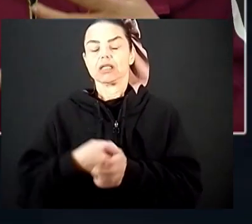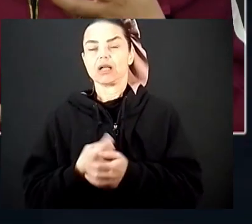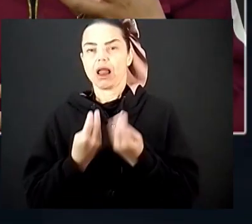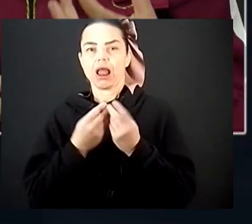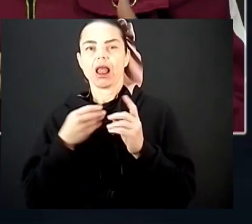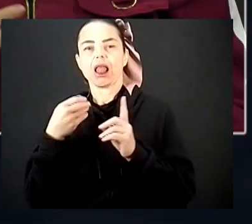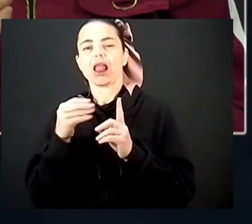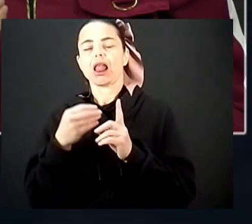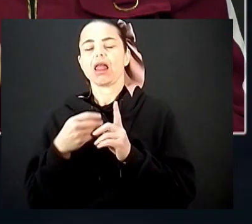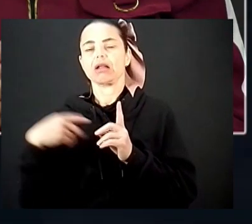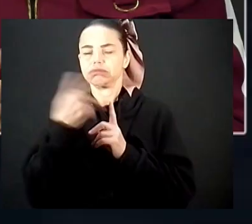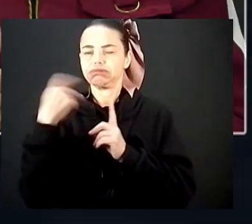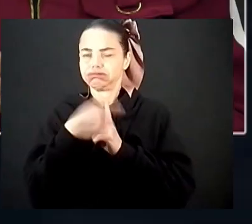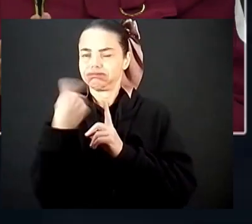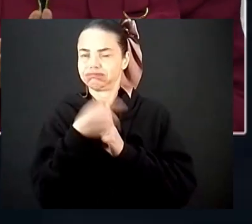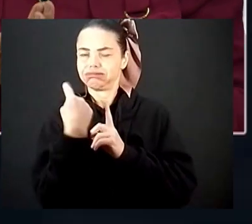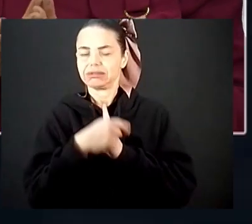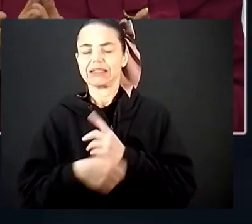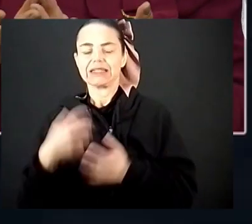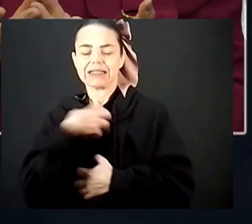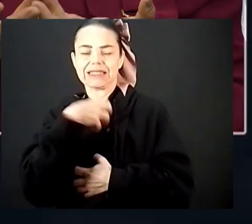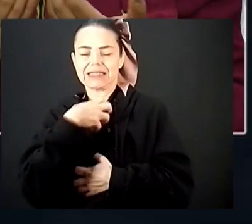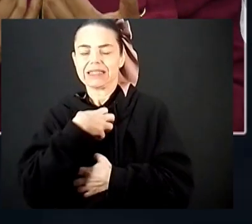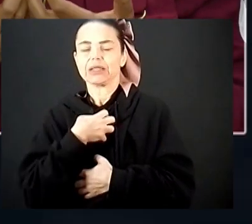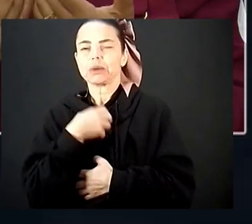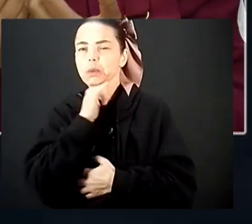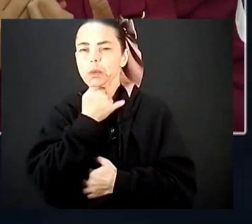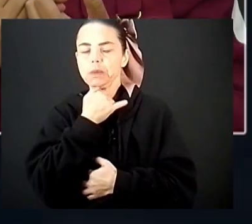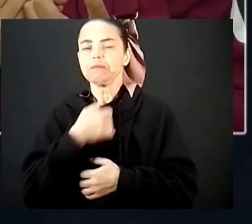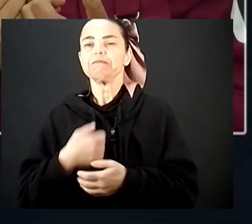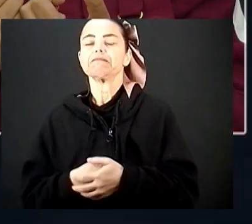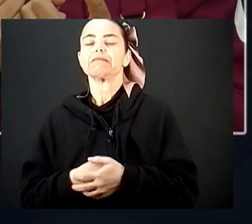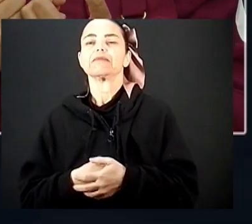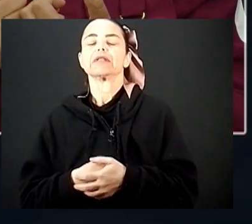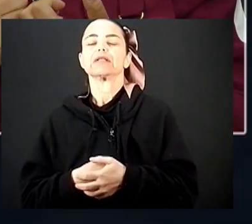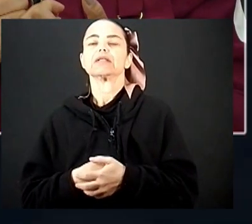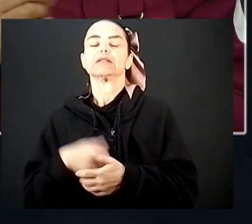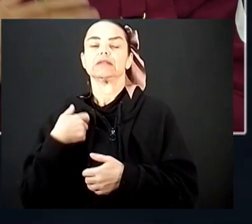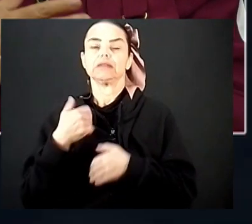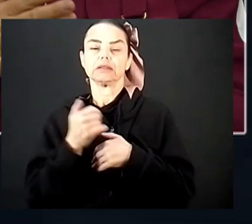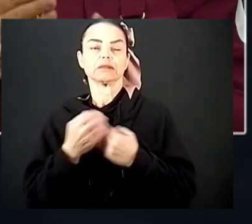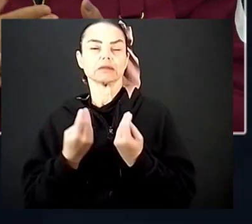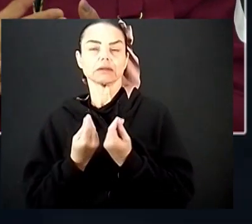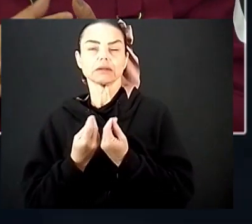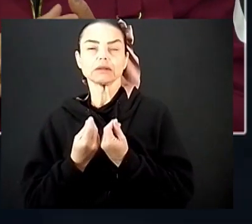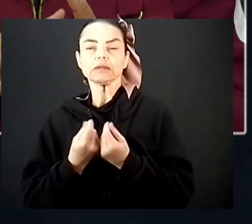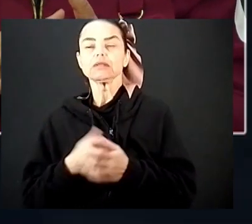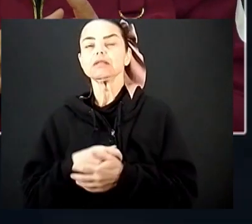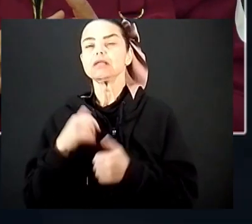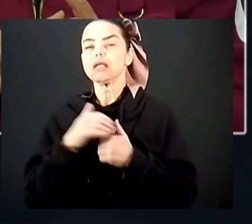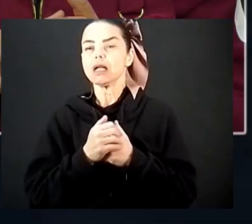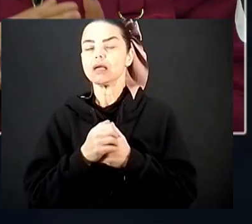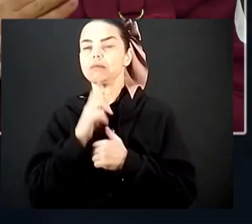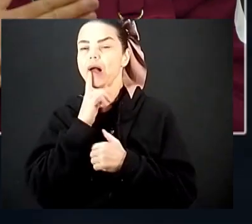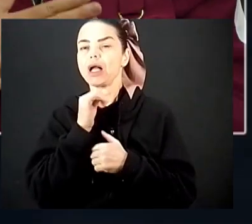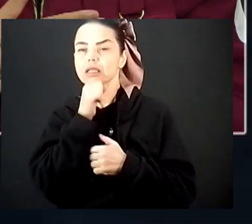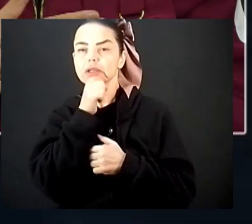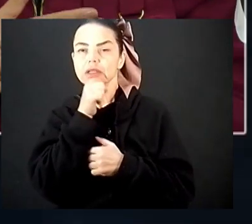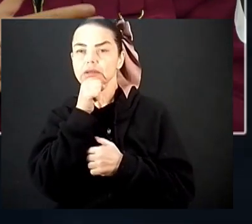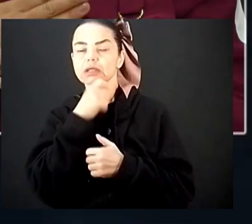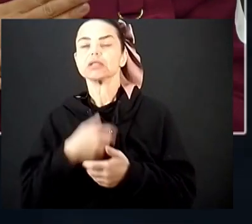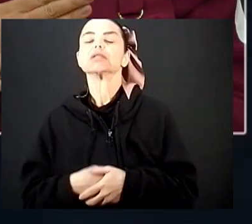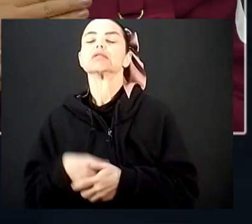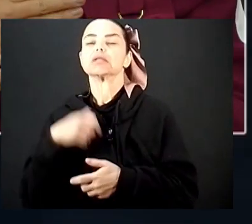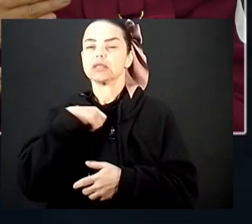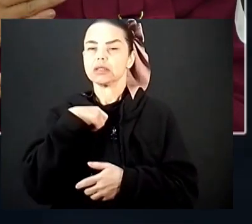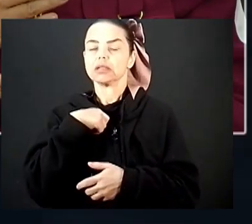autoflagelação assim, o tempo todo. E aí me vem à memória a questão do pai idoso, né? Que tem aquela